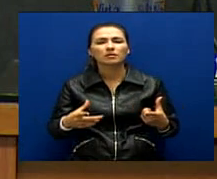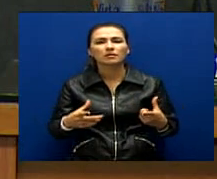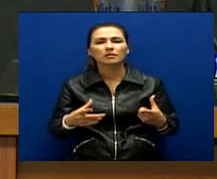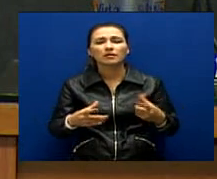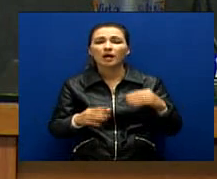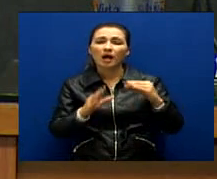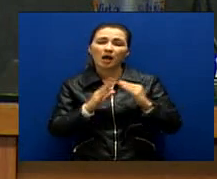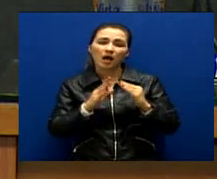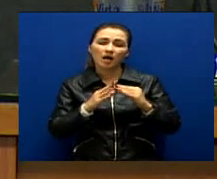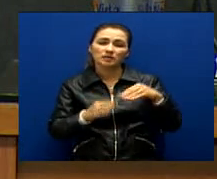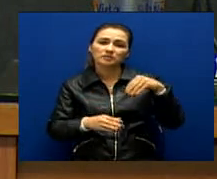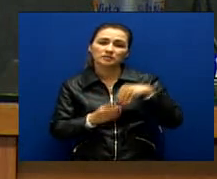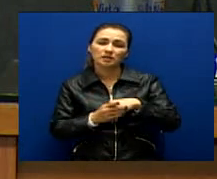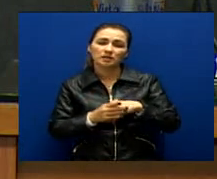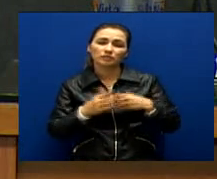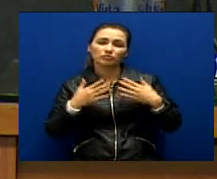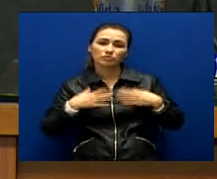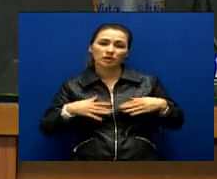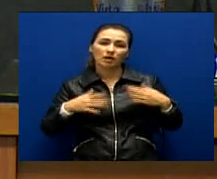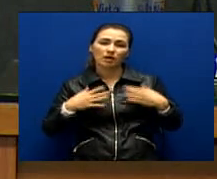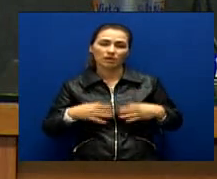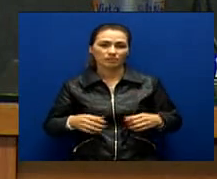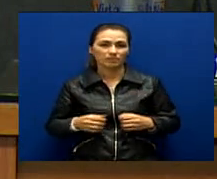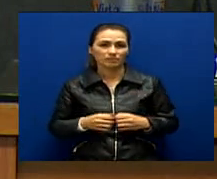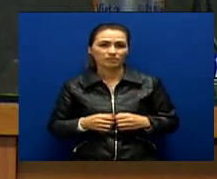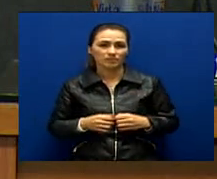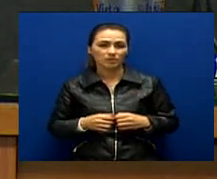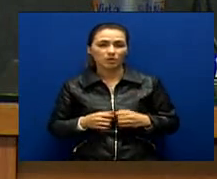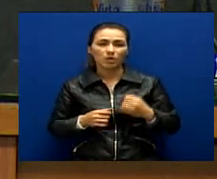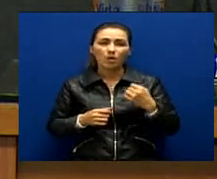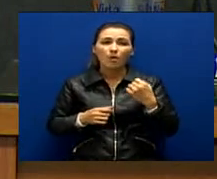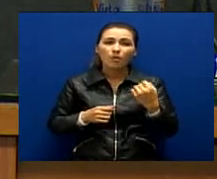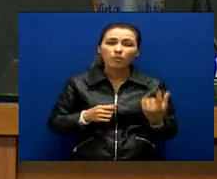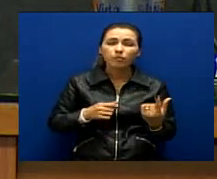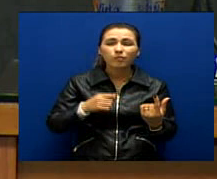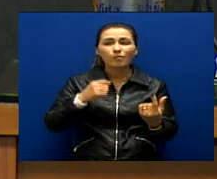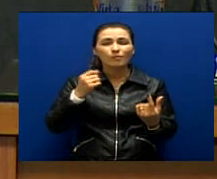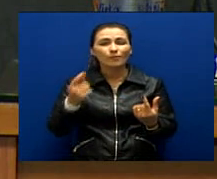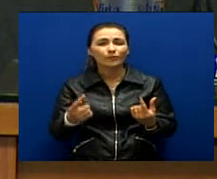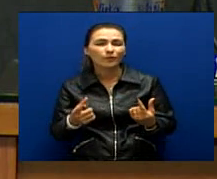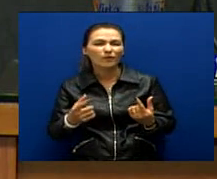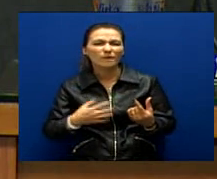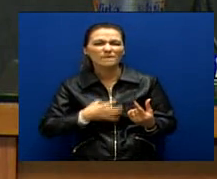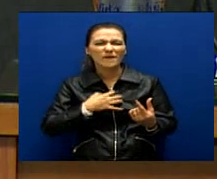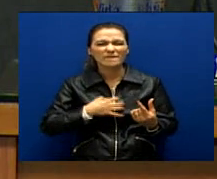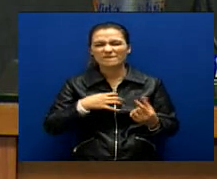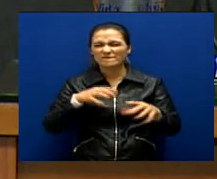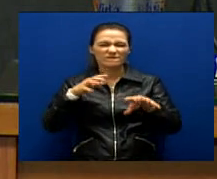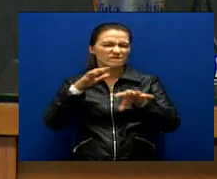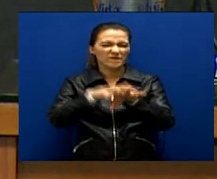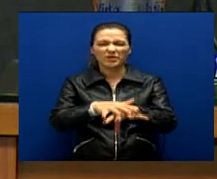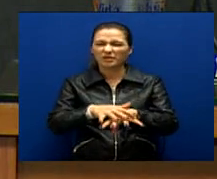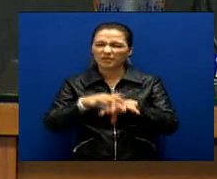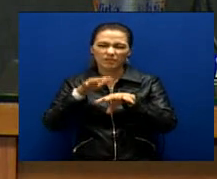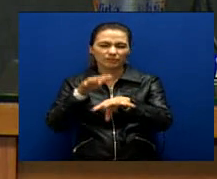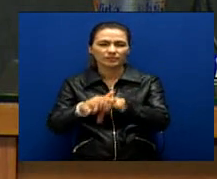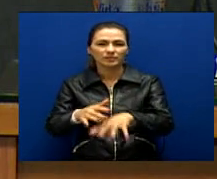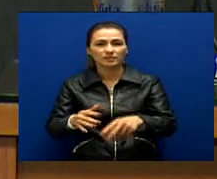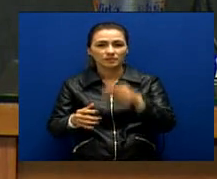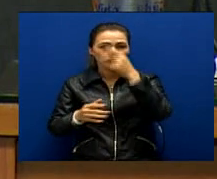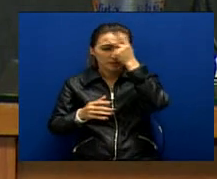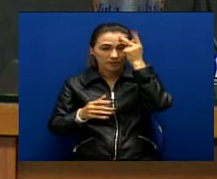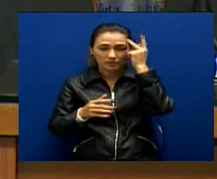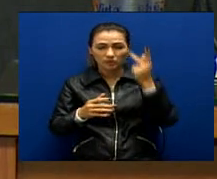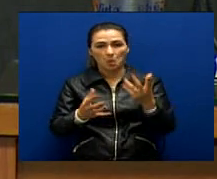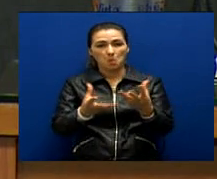limite extremo de cometeu uma violência contra o trabalhador pela sua frente mas tem um monte de gente que está insatisfeito e pode ser